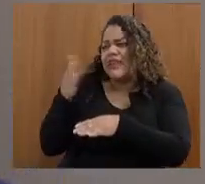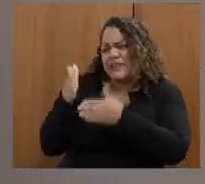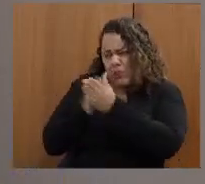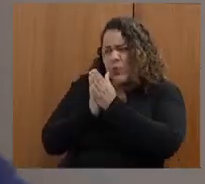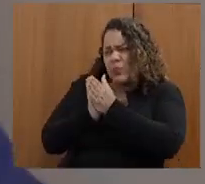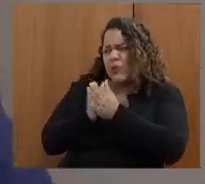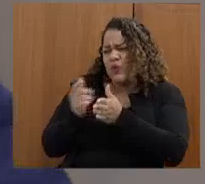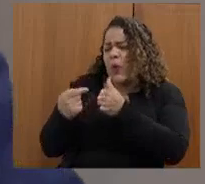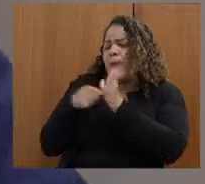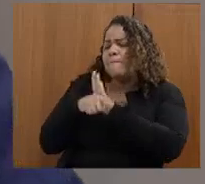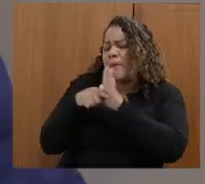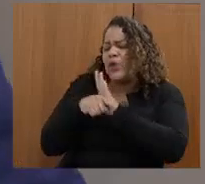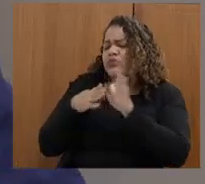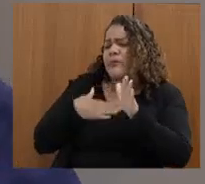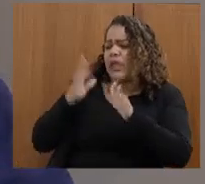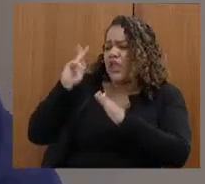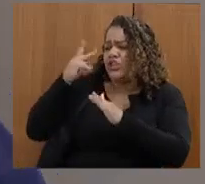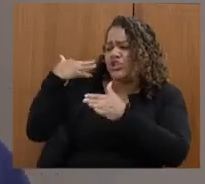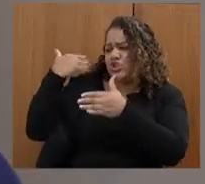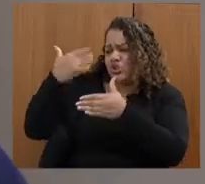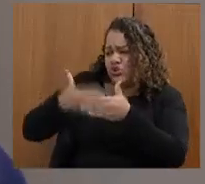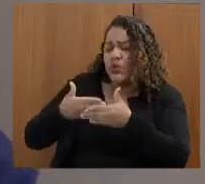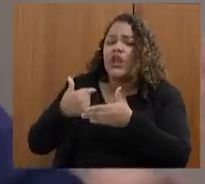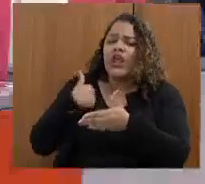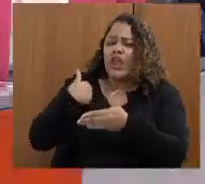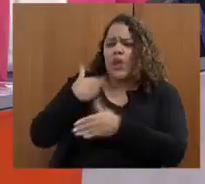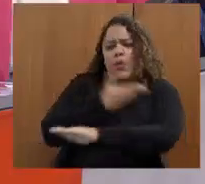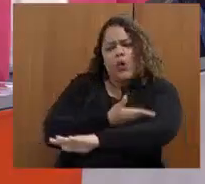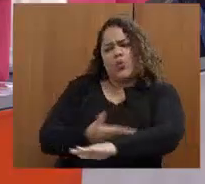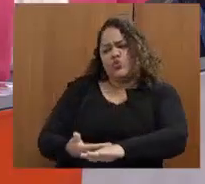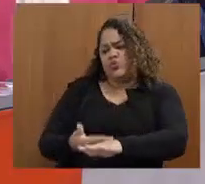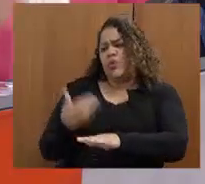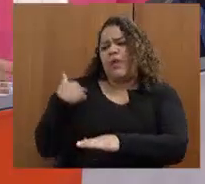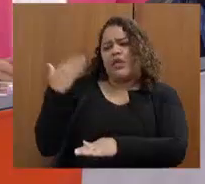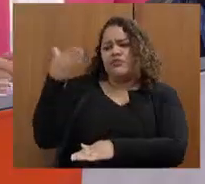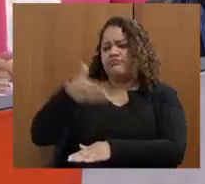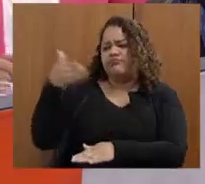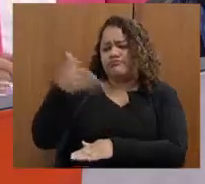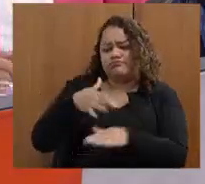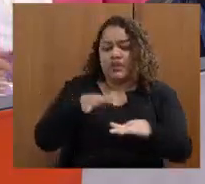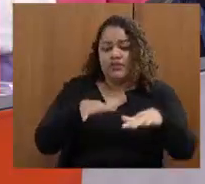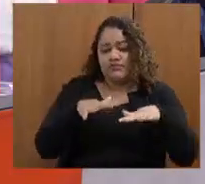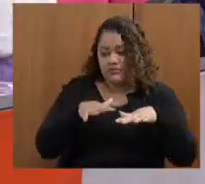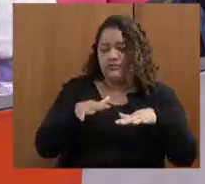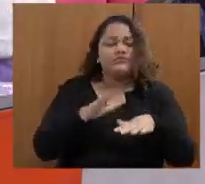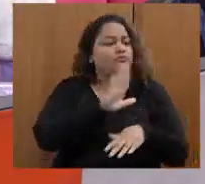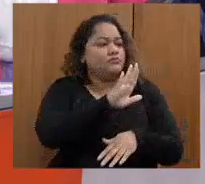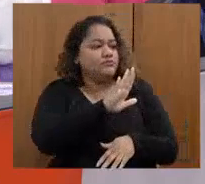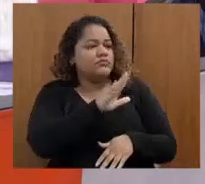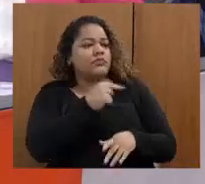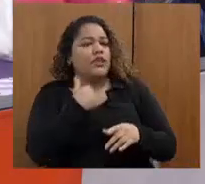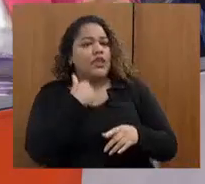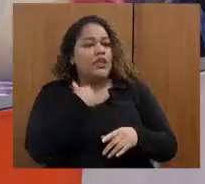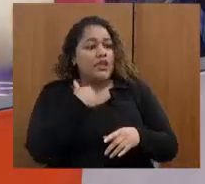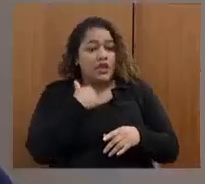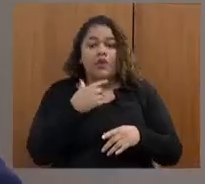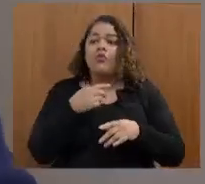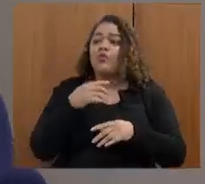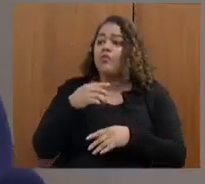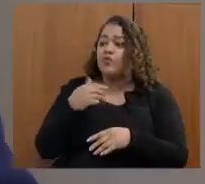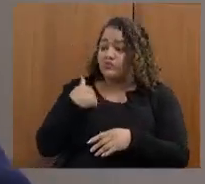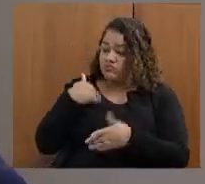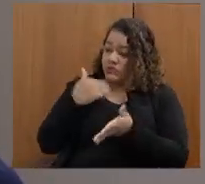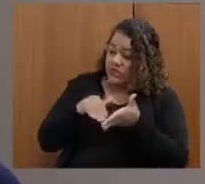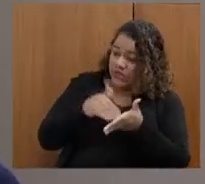pouquinho da minha história Já tô acostumada a participar de vários audiências para lá e para cá e não enquanto servidor enquanto o secretário